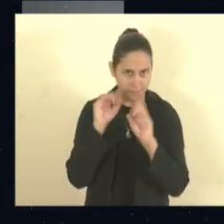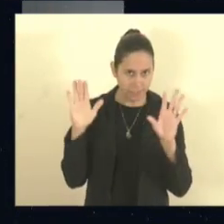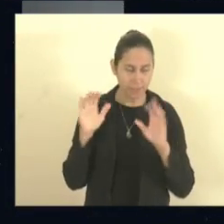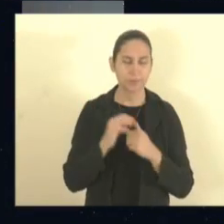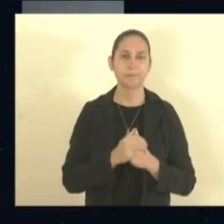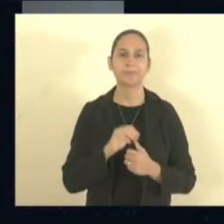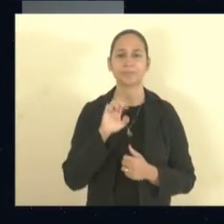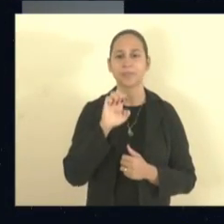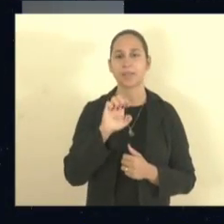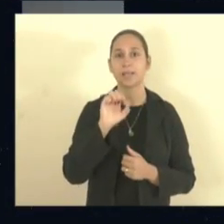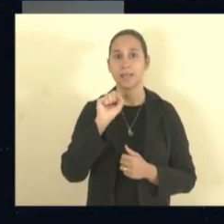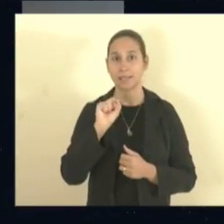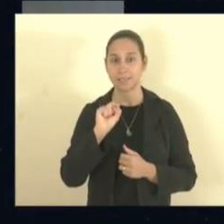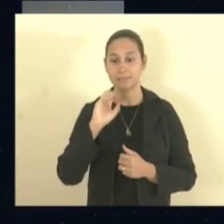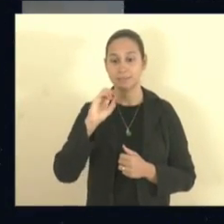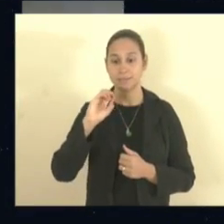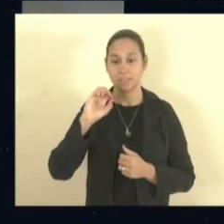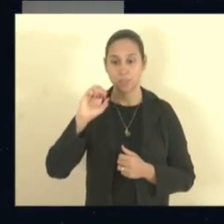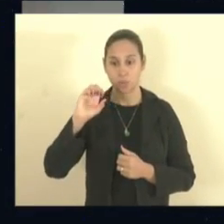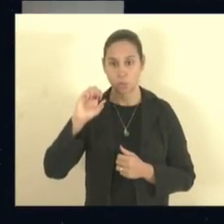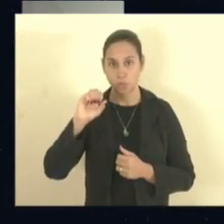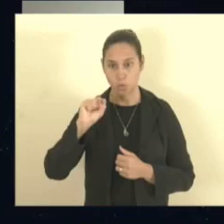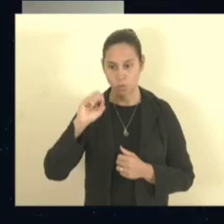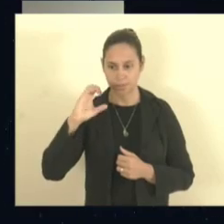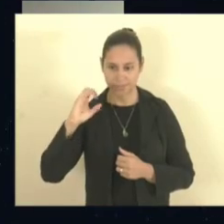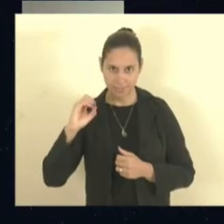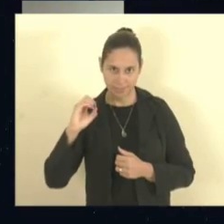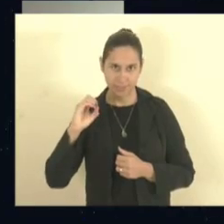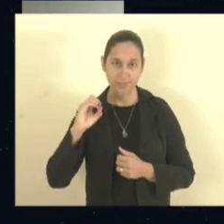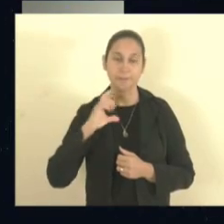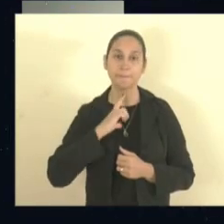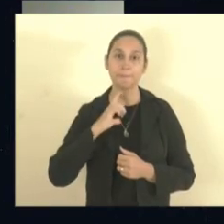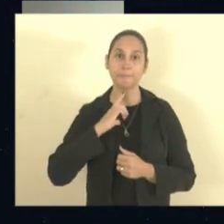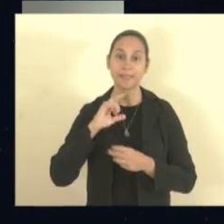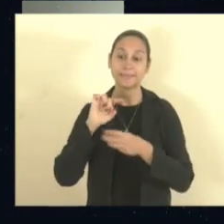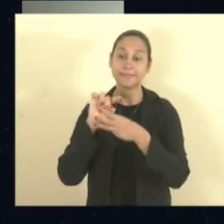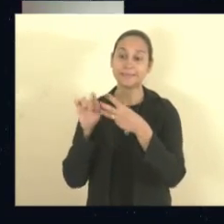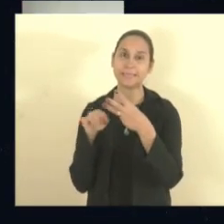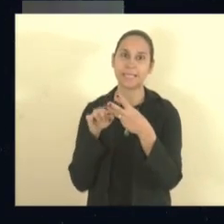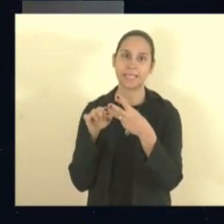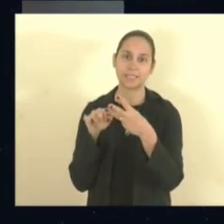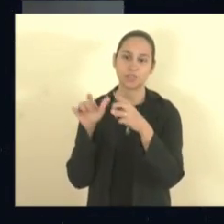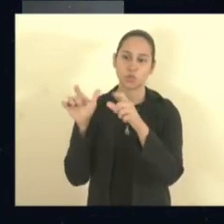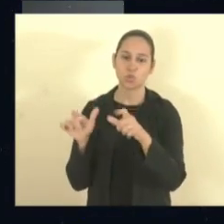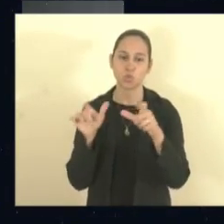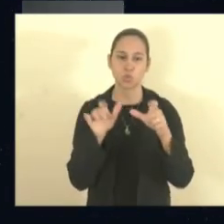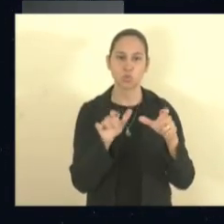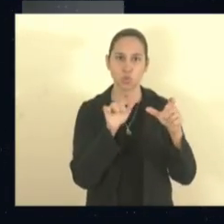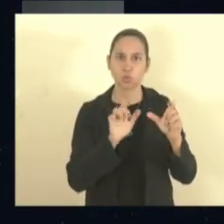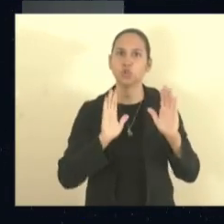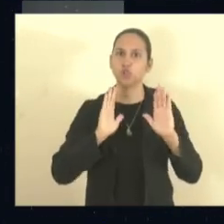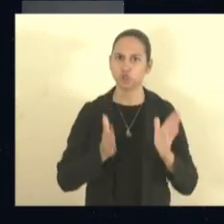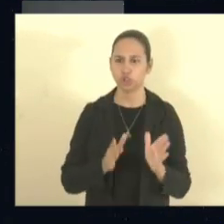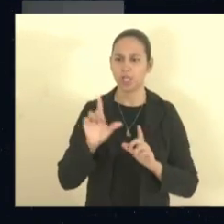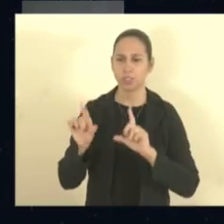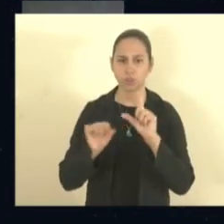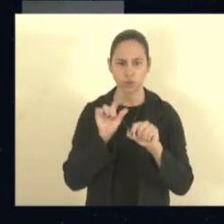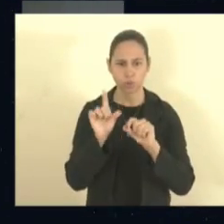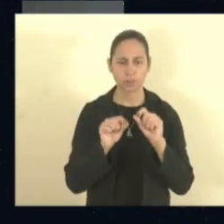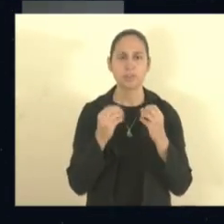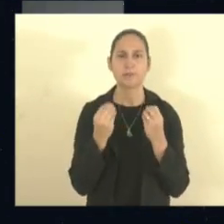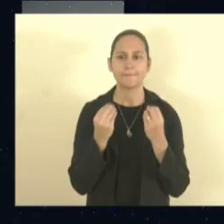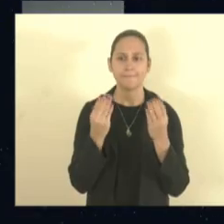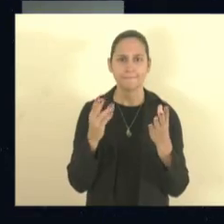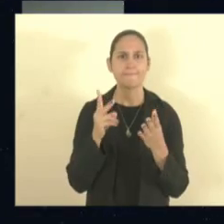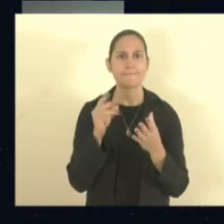ES 080 vai ser três trechos que já foram selecionados e vão ser